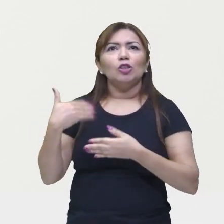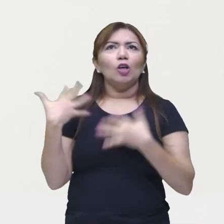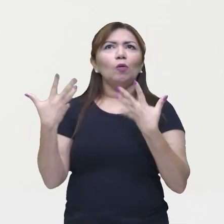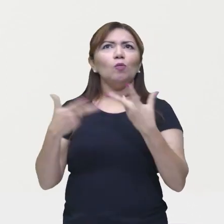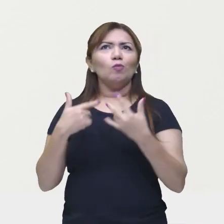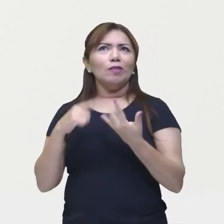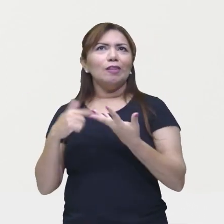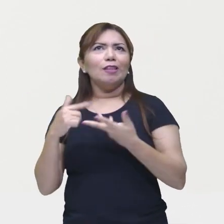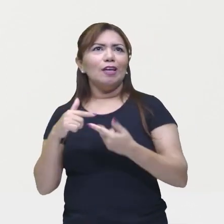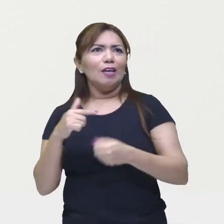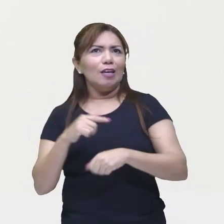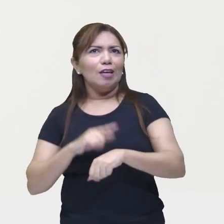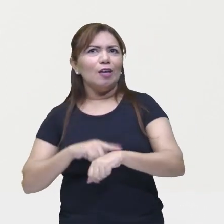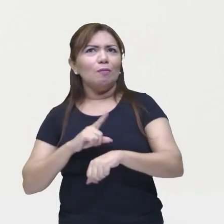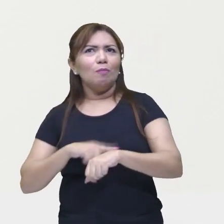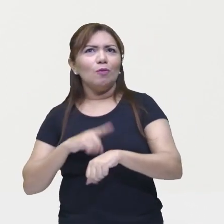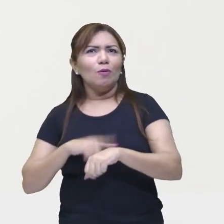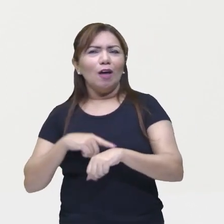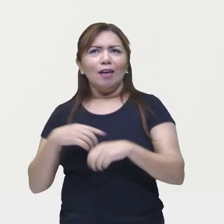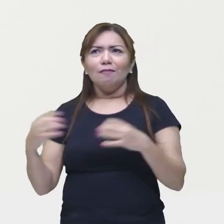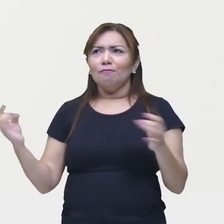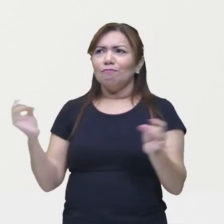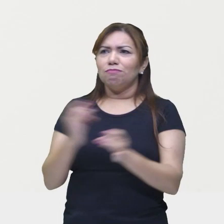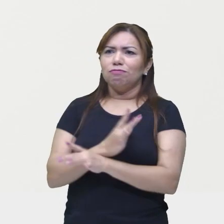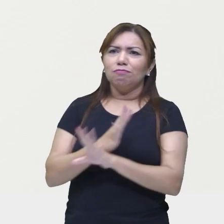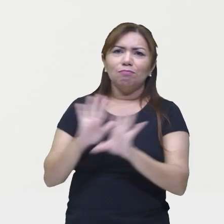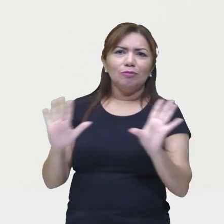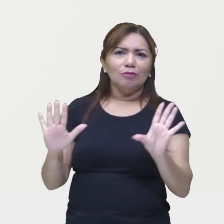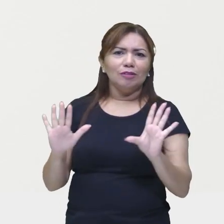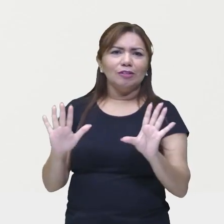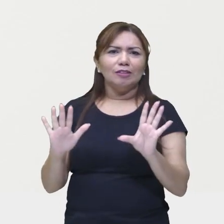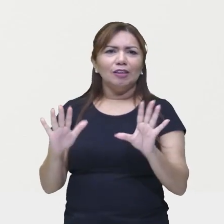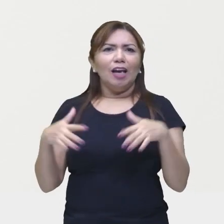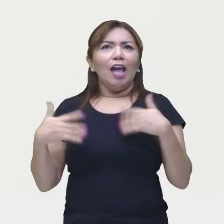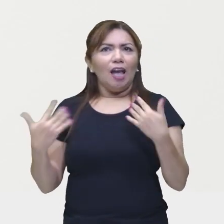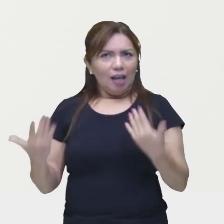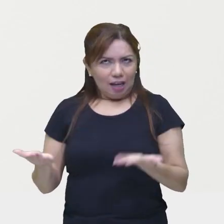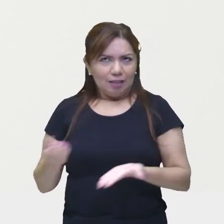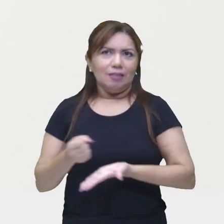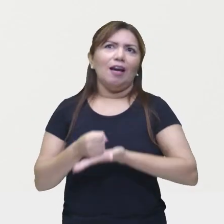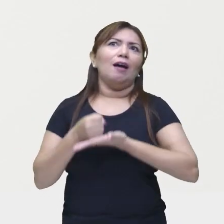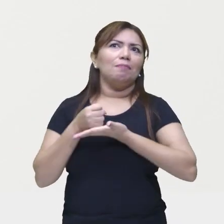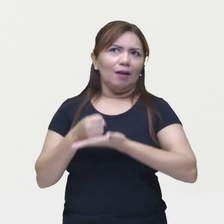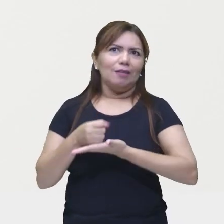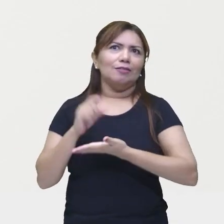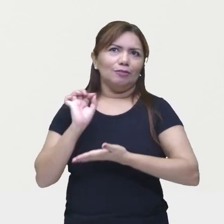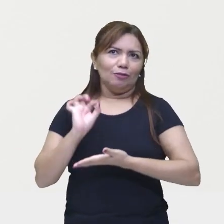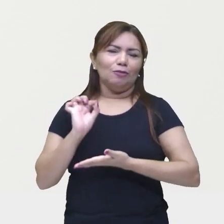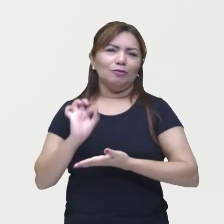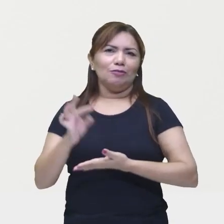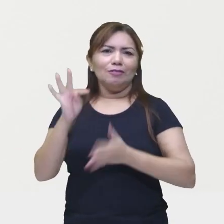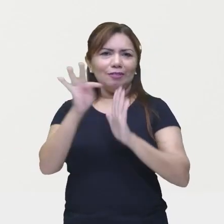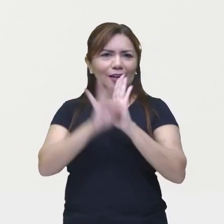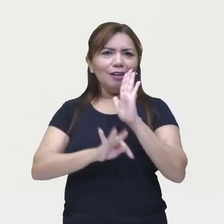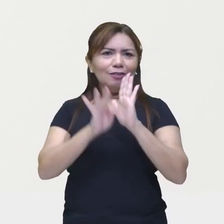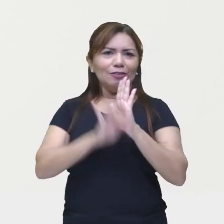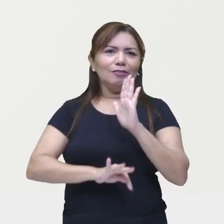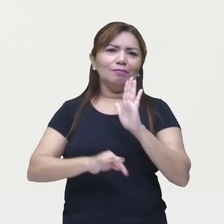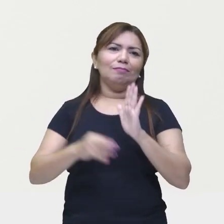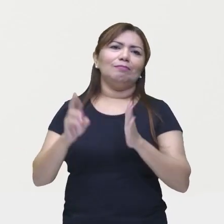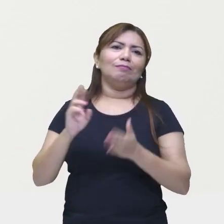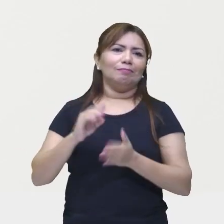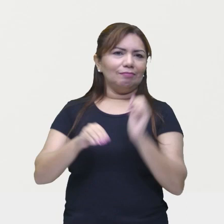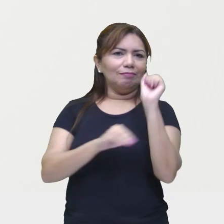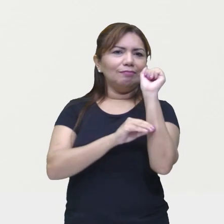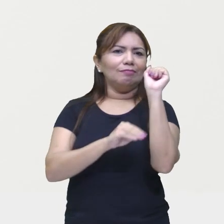vai demorar para essa receita ficar pronta. Essa é a base do nosso texto, receita.